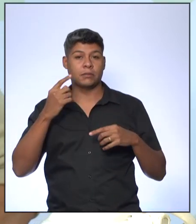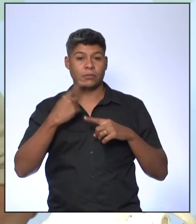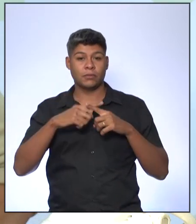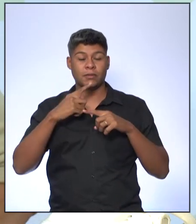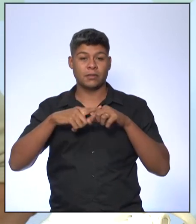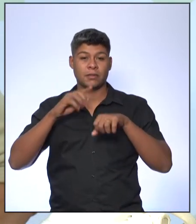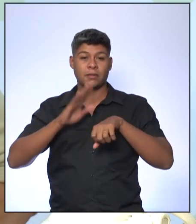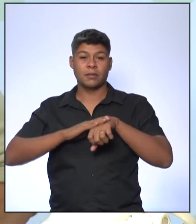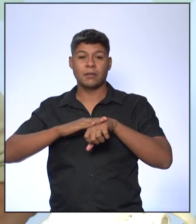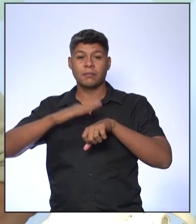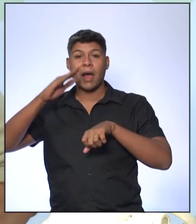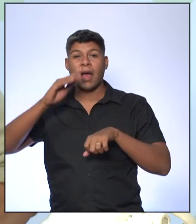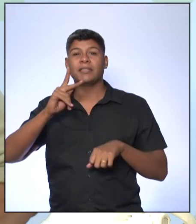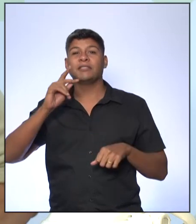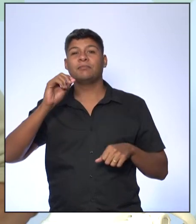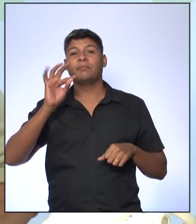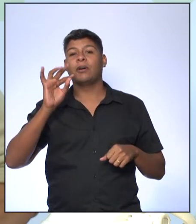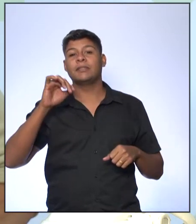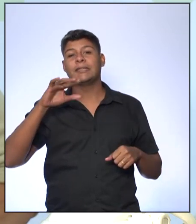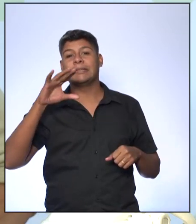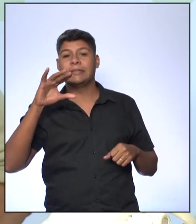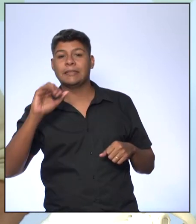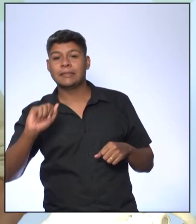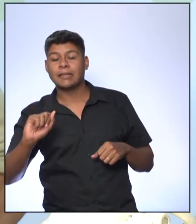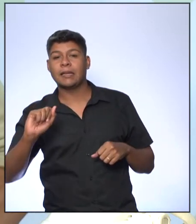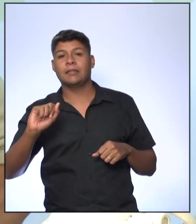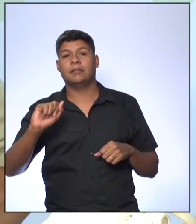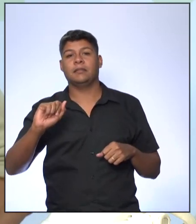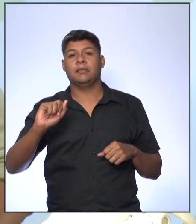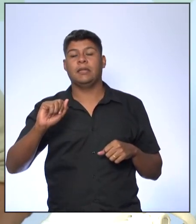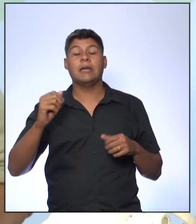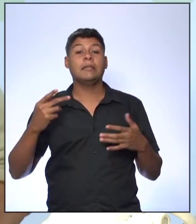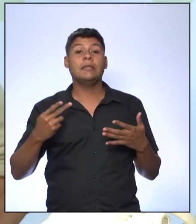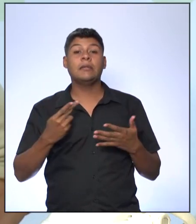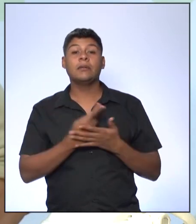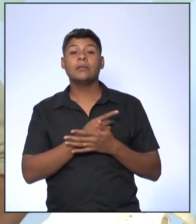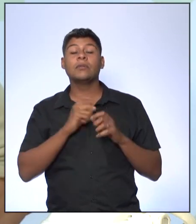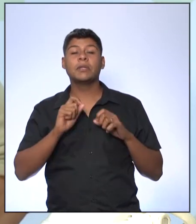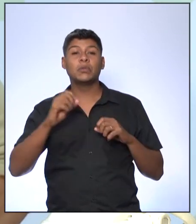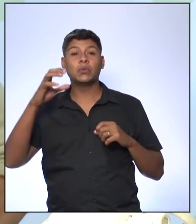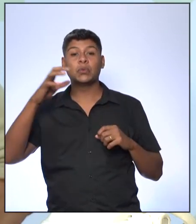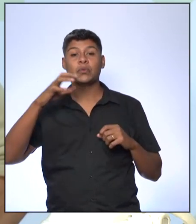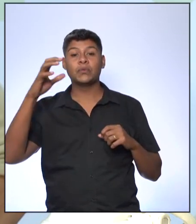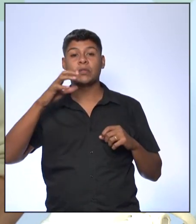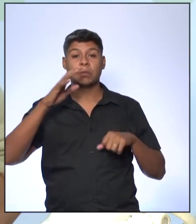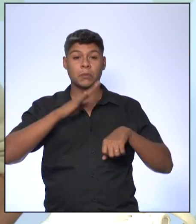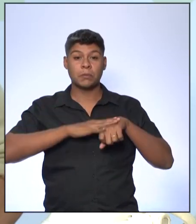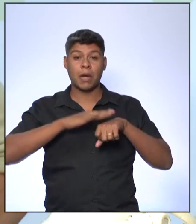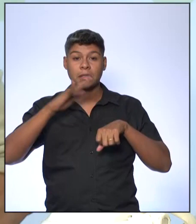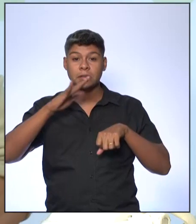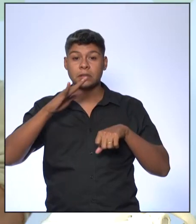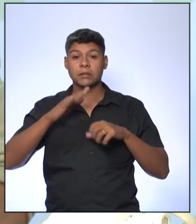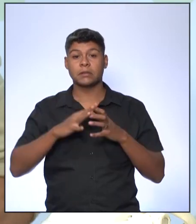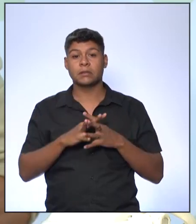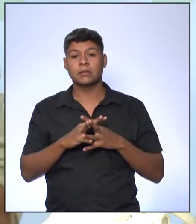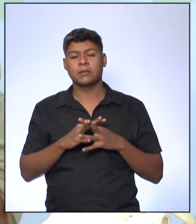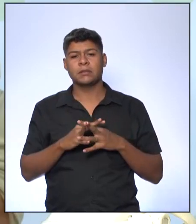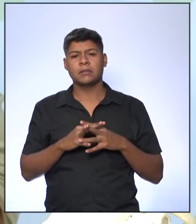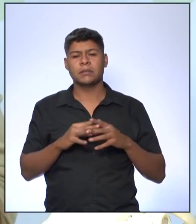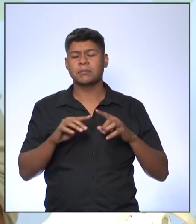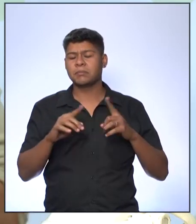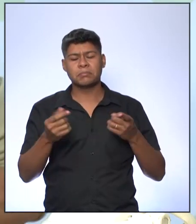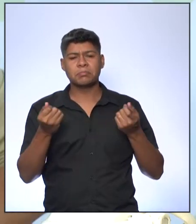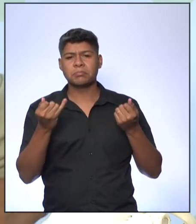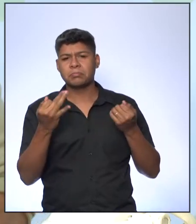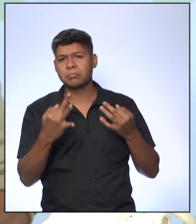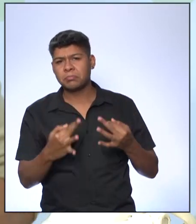maior potência, está colocando aqui. Então, o que acontece? O chuveiro é o que consome mais, né? Só, para comentar a